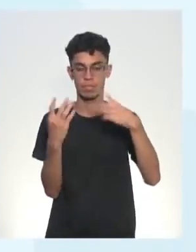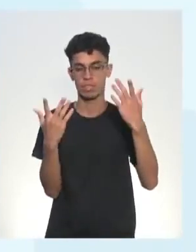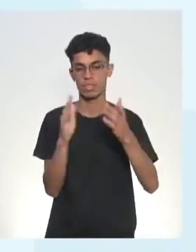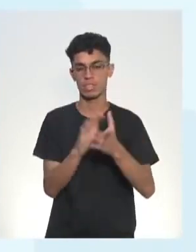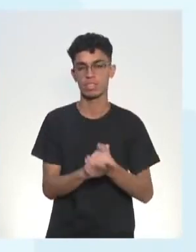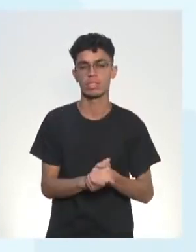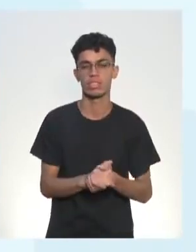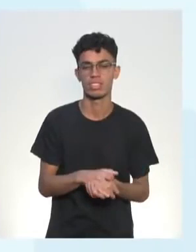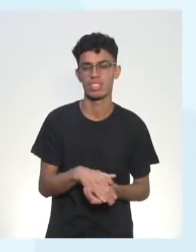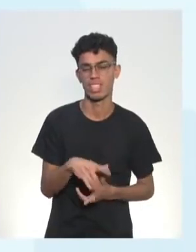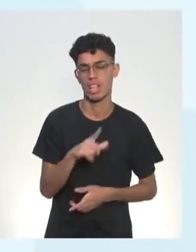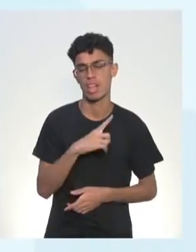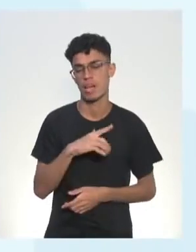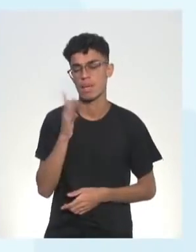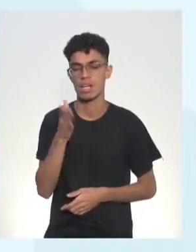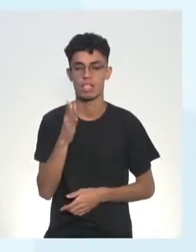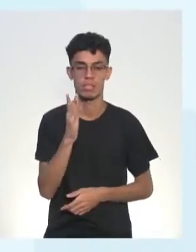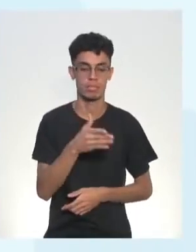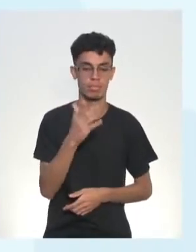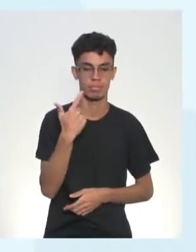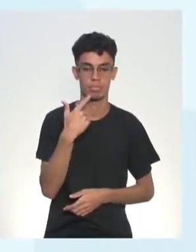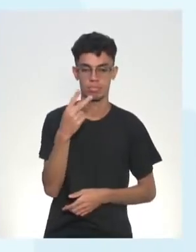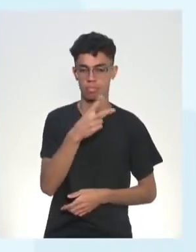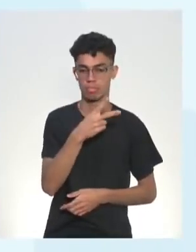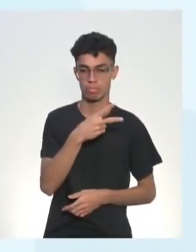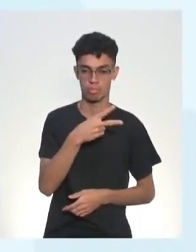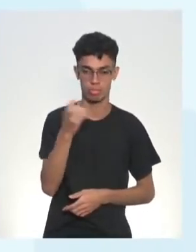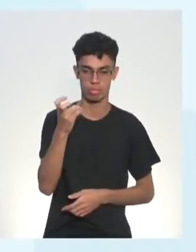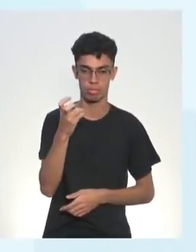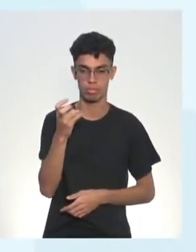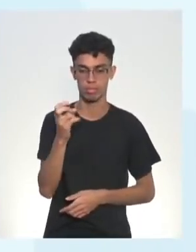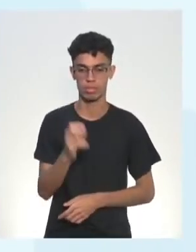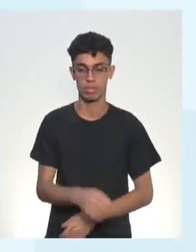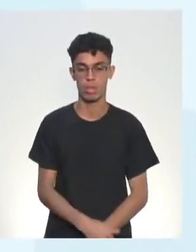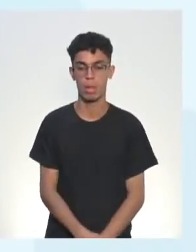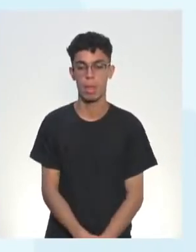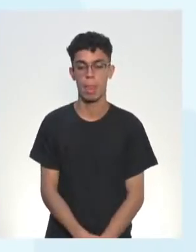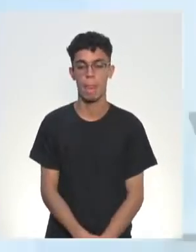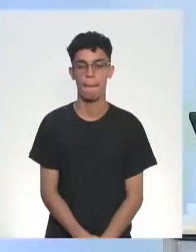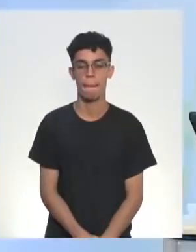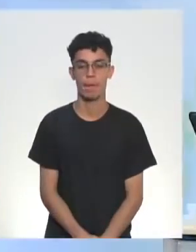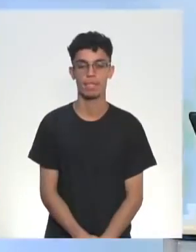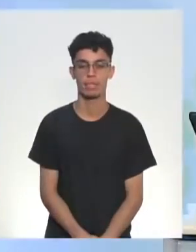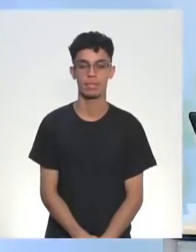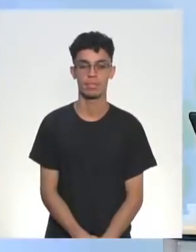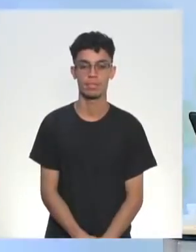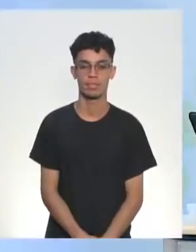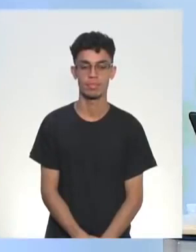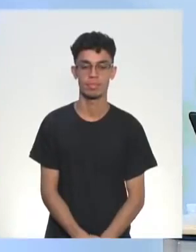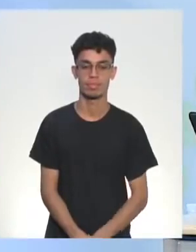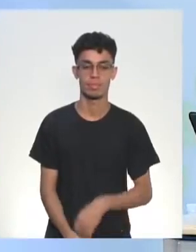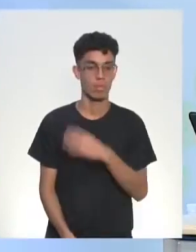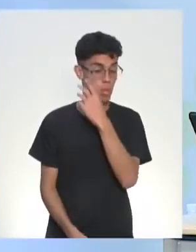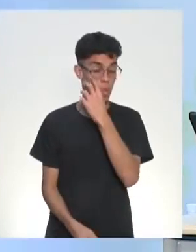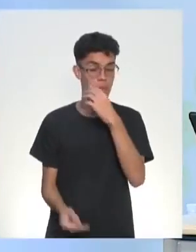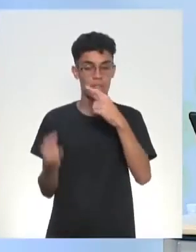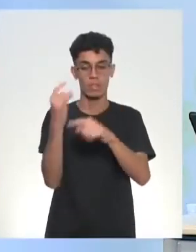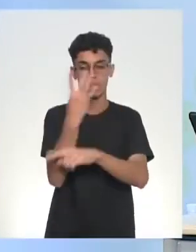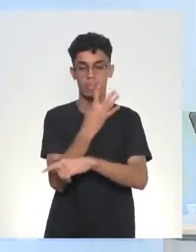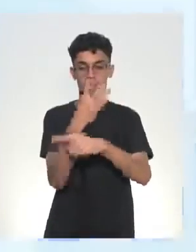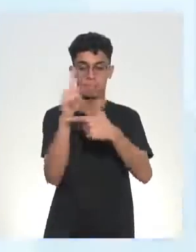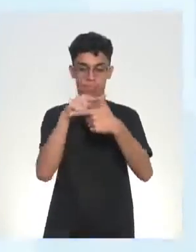professora, zero tem 2 zeros aqui em cada um deles para cortar um zerinho aqui, um zerinho aqui. Bom, cortou, ficou 4 dividido por 1, ou